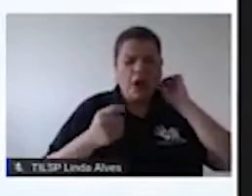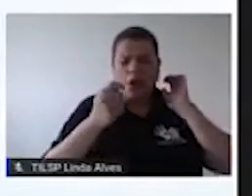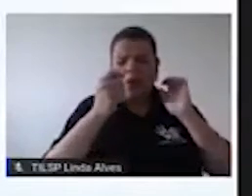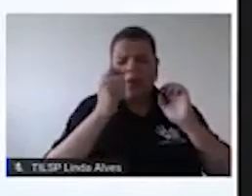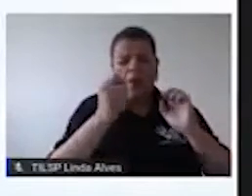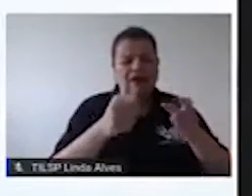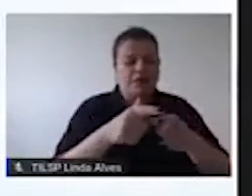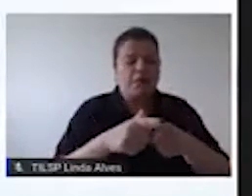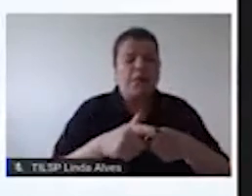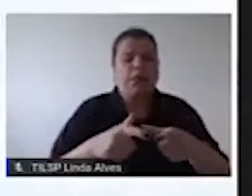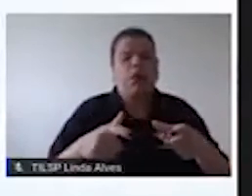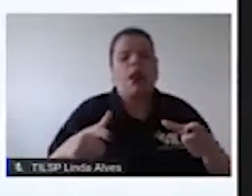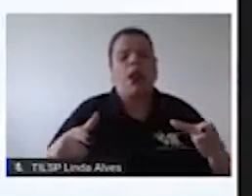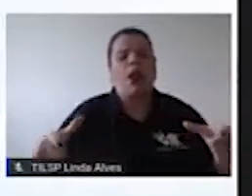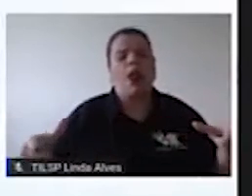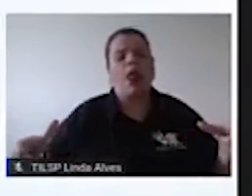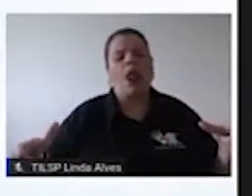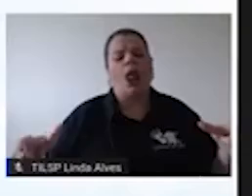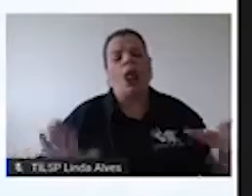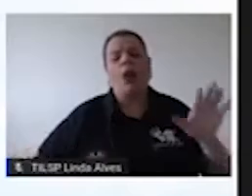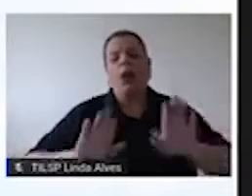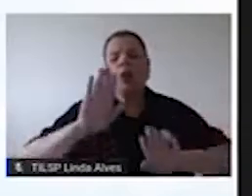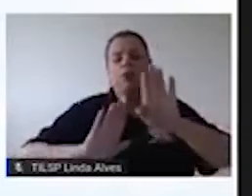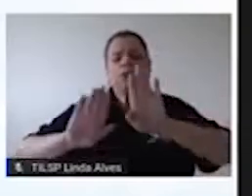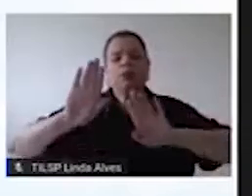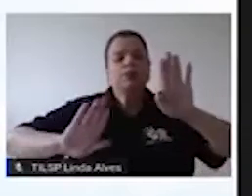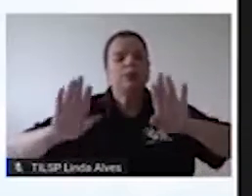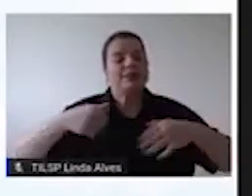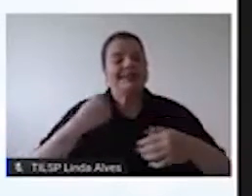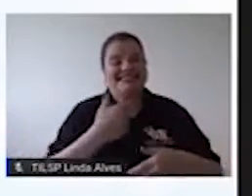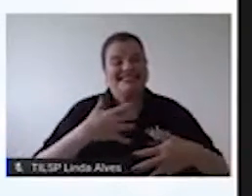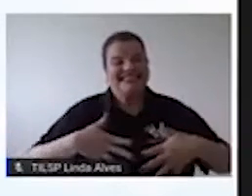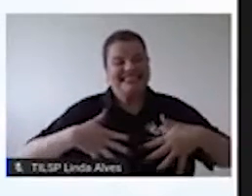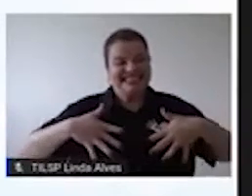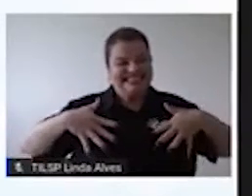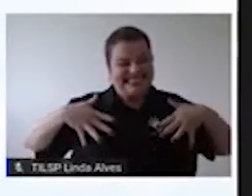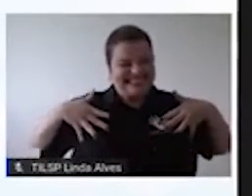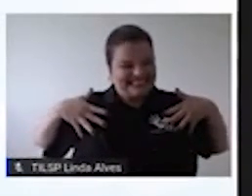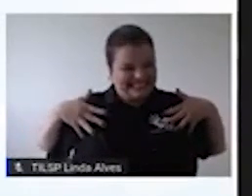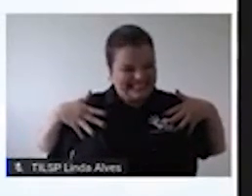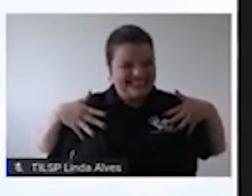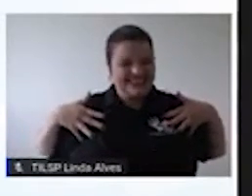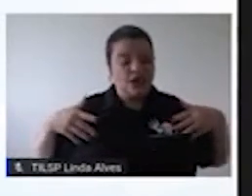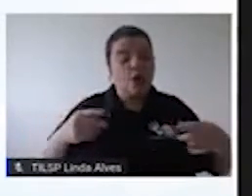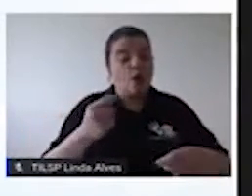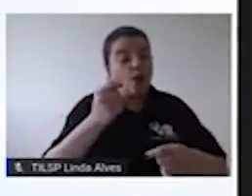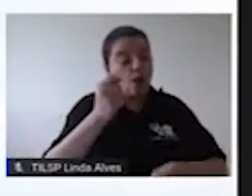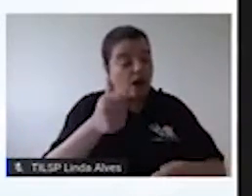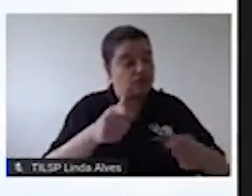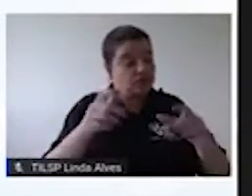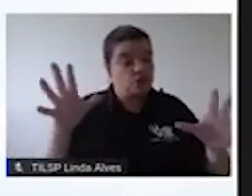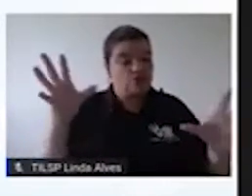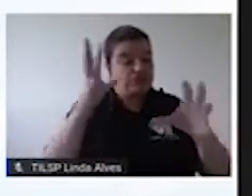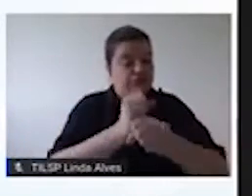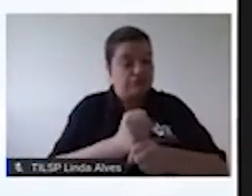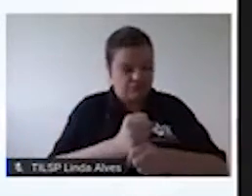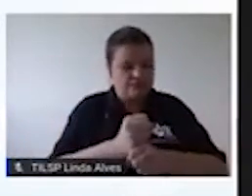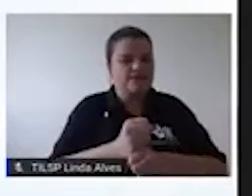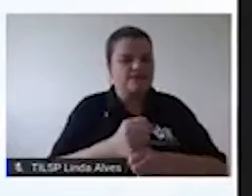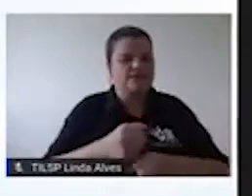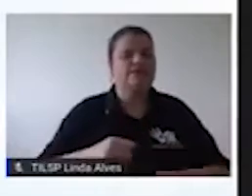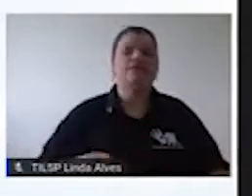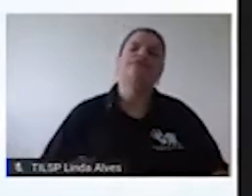unanimidade, né, para nossa alegria, tanto a convenção, que é a